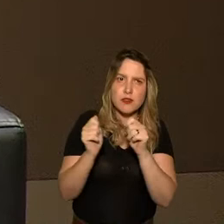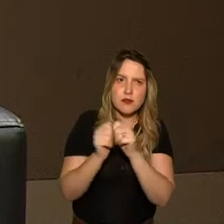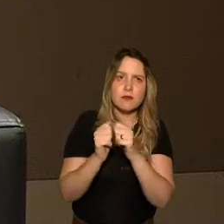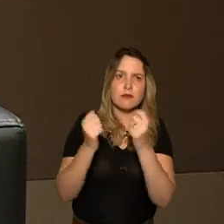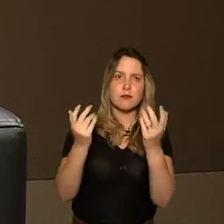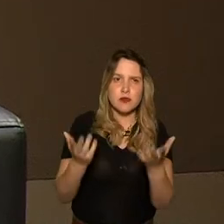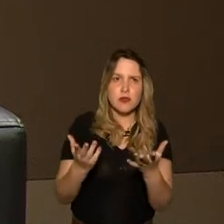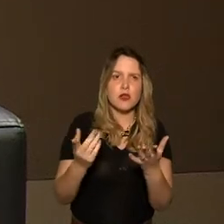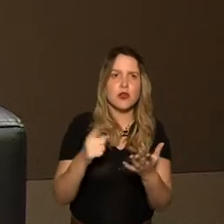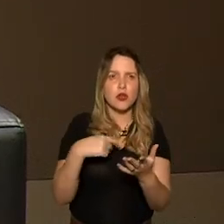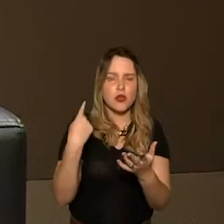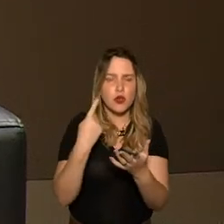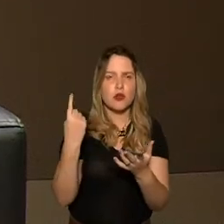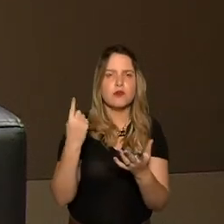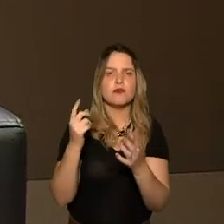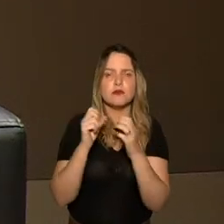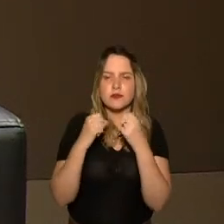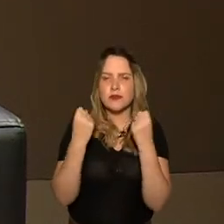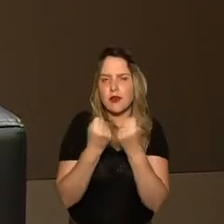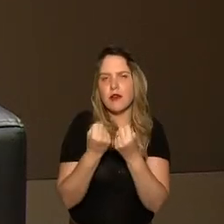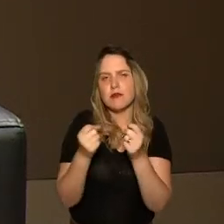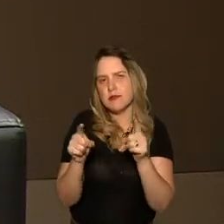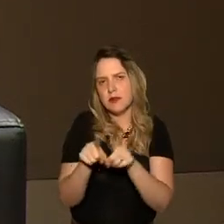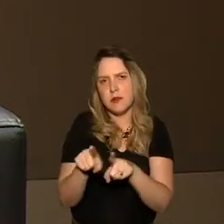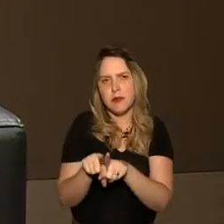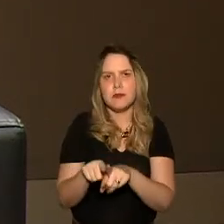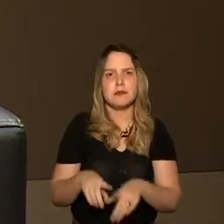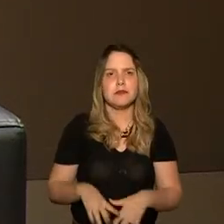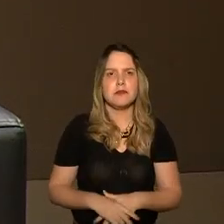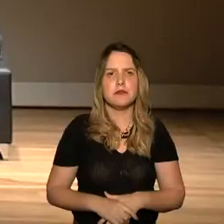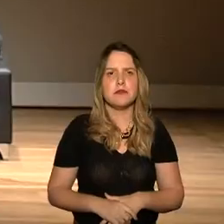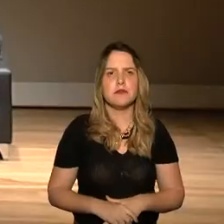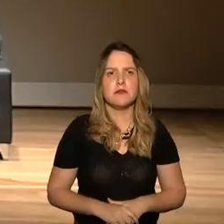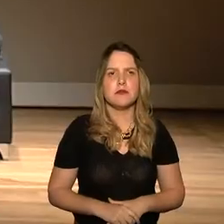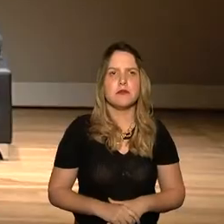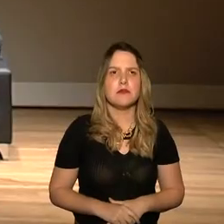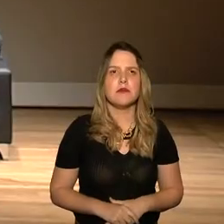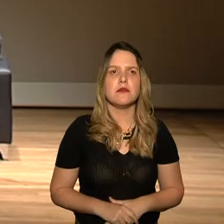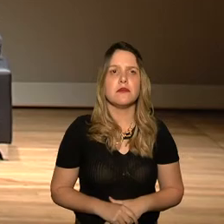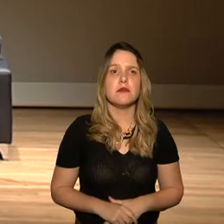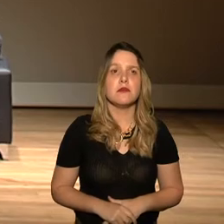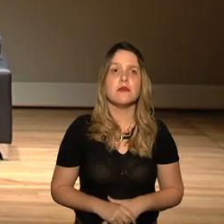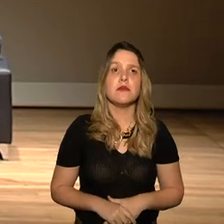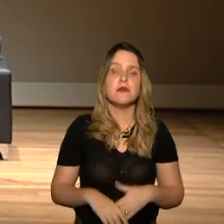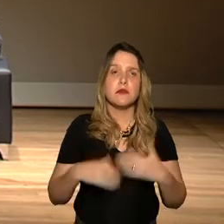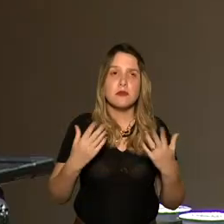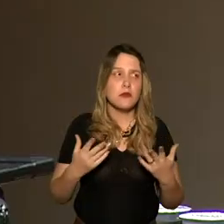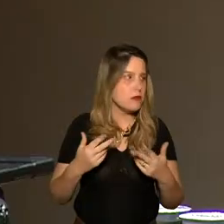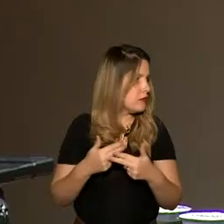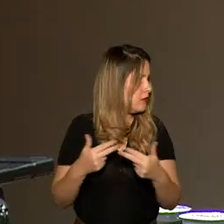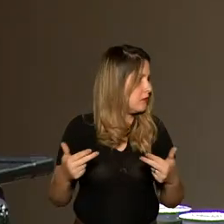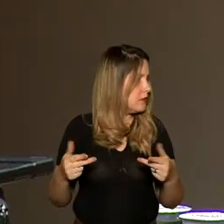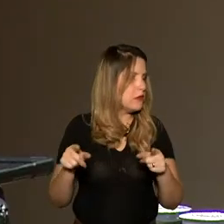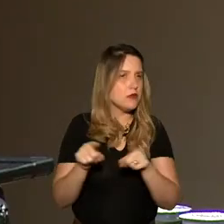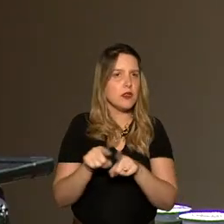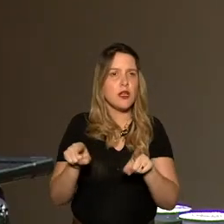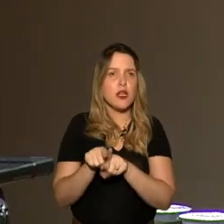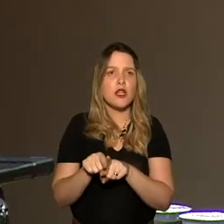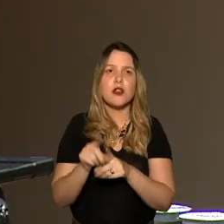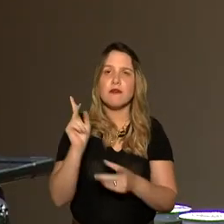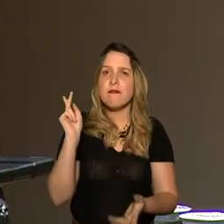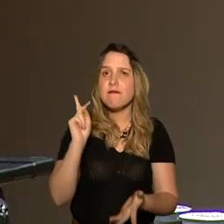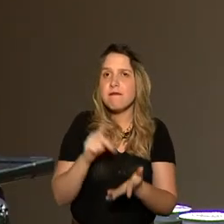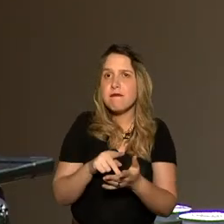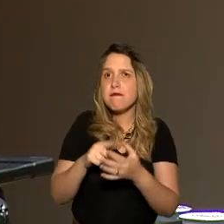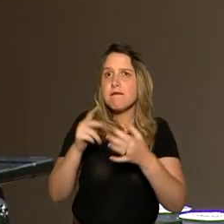eu acho que tem uma compreensão melhor do trabalho que é feito Claro e pensar que essa luta é uma luta da sociedade na